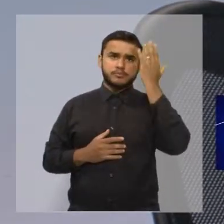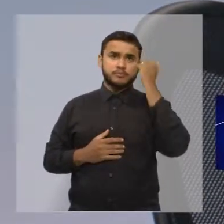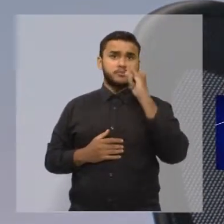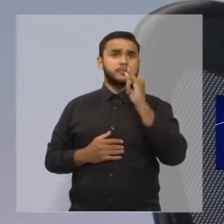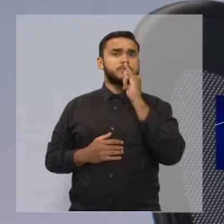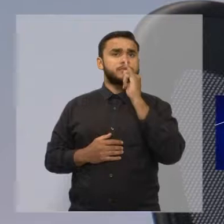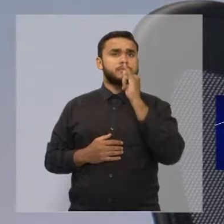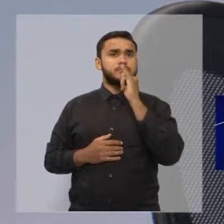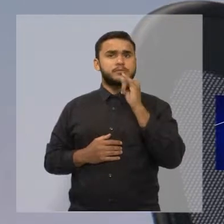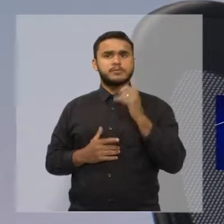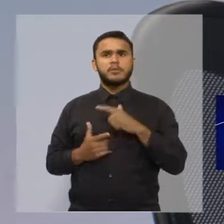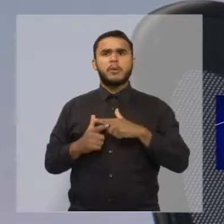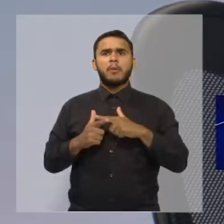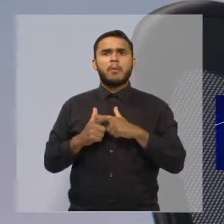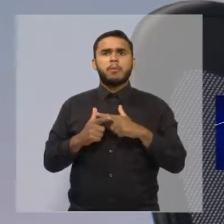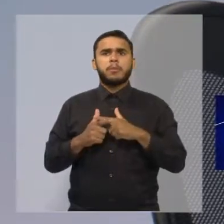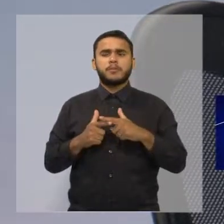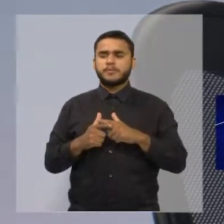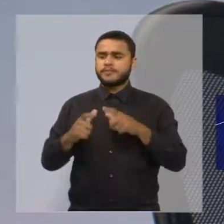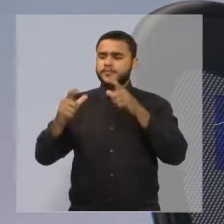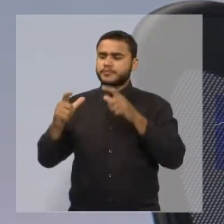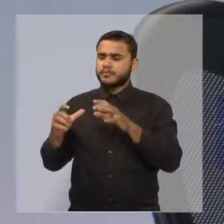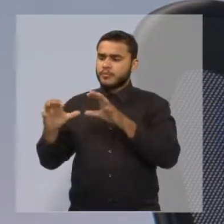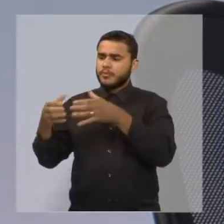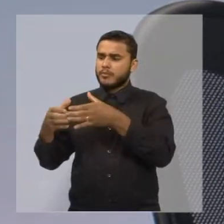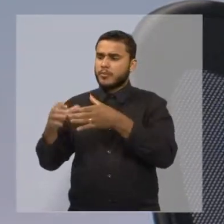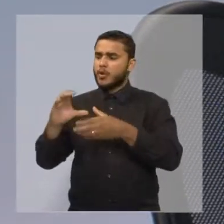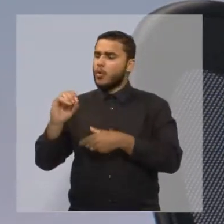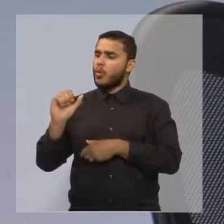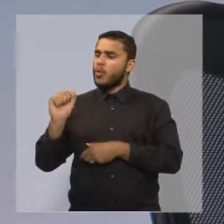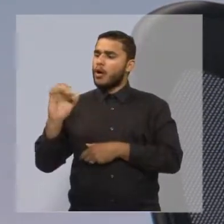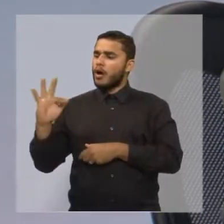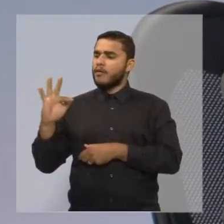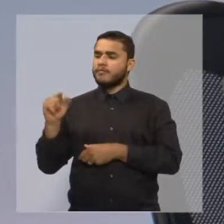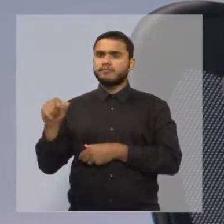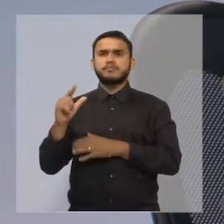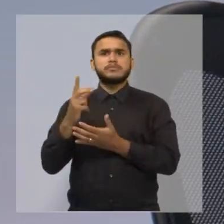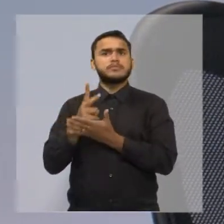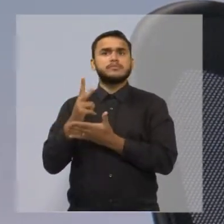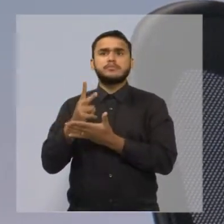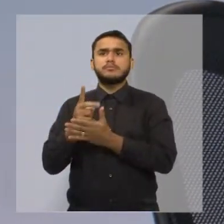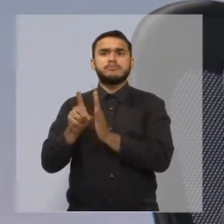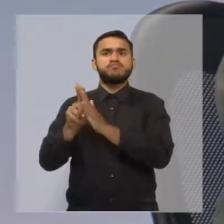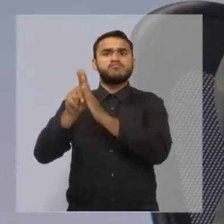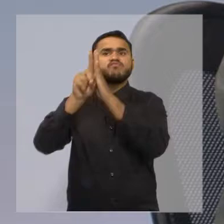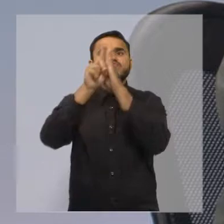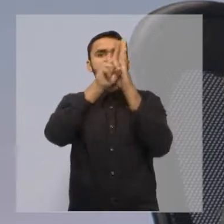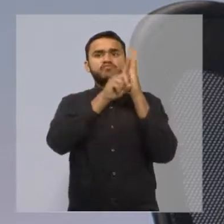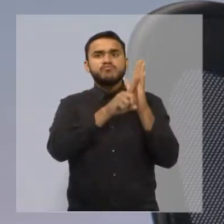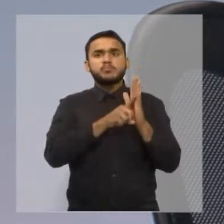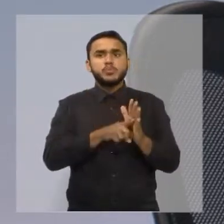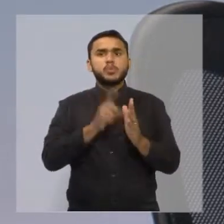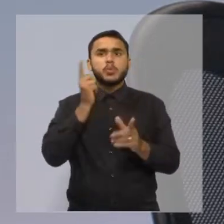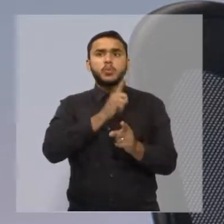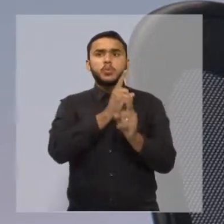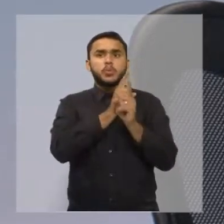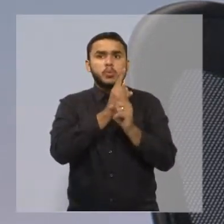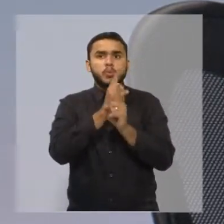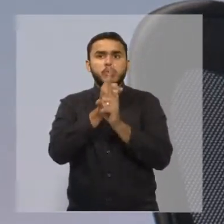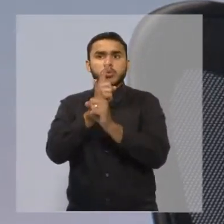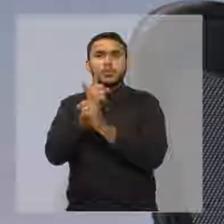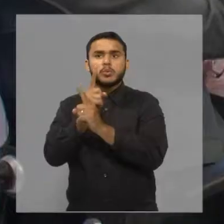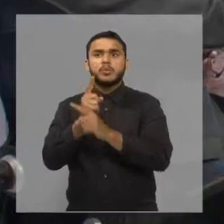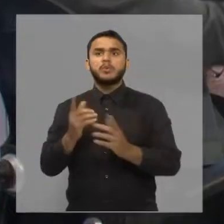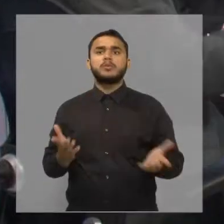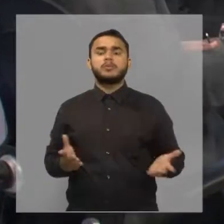colocar em risco o funcionamento de um órgão fiscalizador que até então tem se mostrado, né, que tem dado uma contribuição para